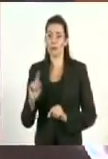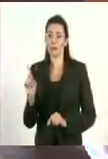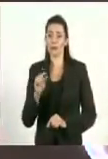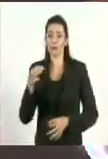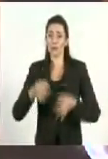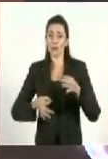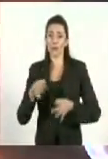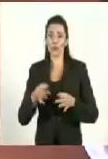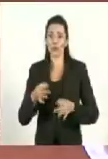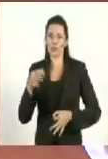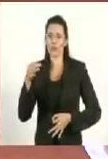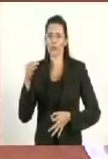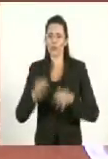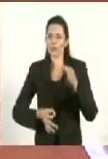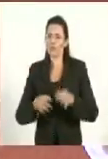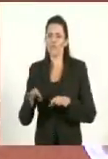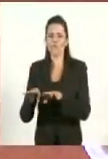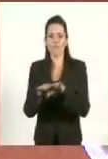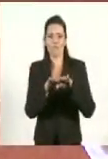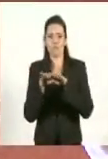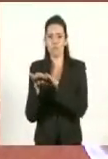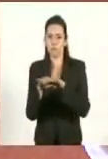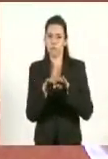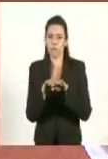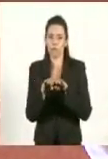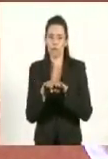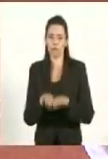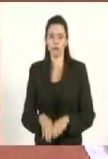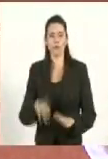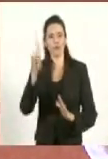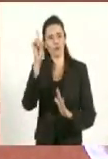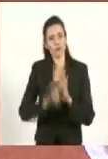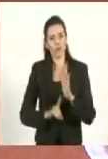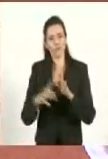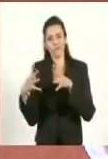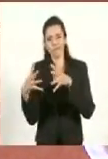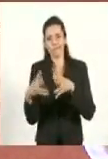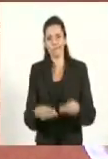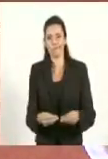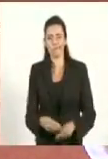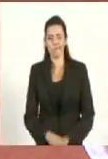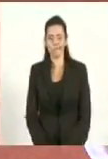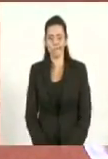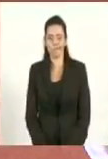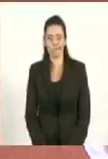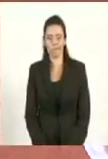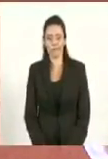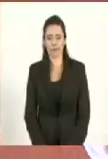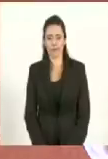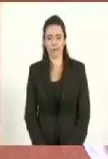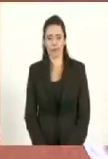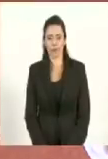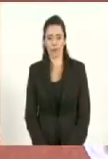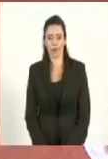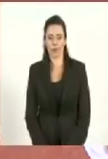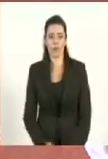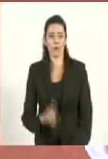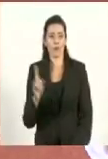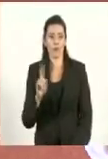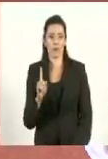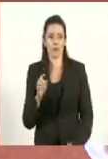estamos buscando é a igualdade. A justiça tem que ser plena, para ser plena tem que ser para todos. Não há essa condição,